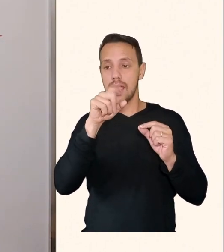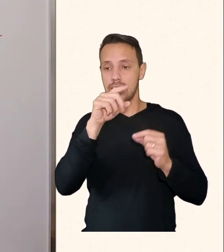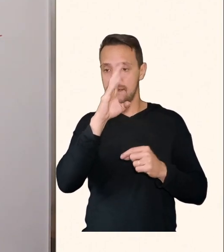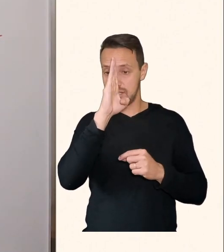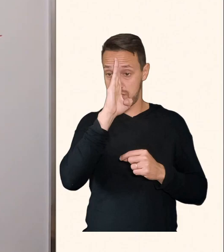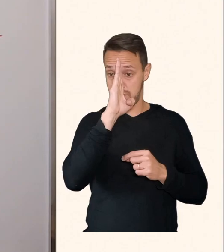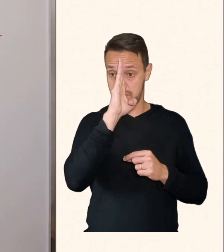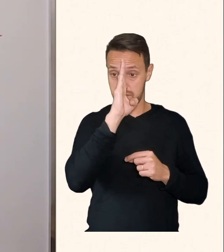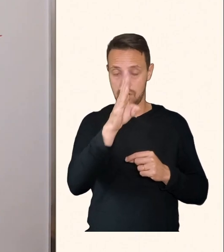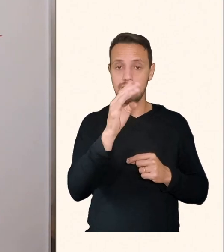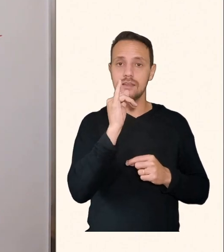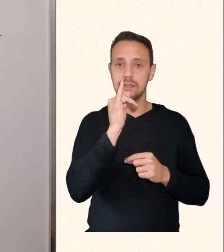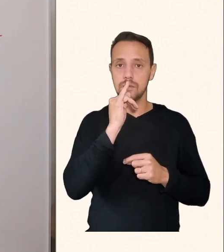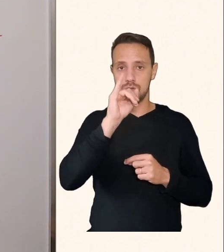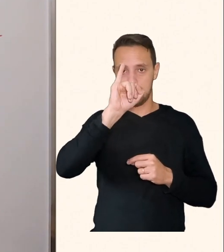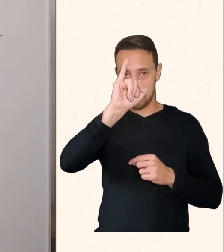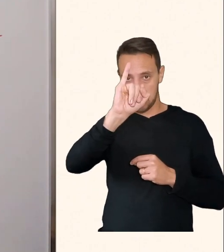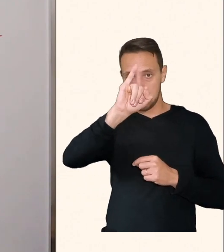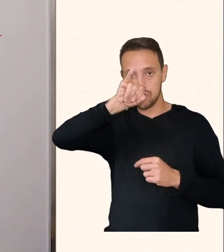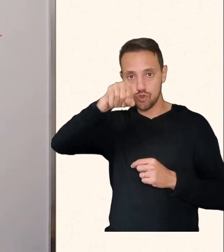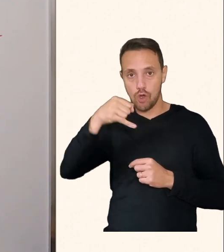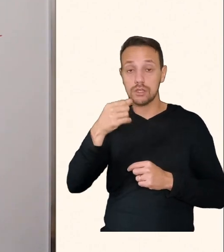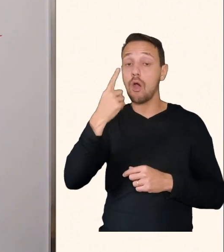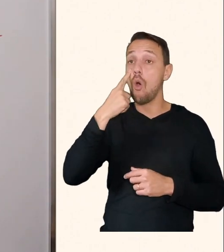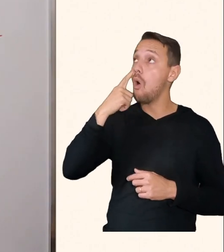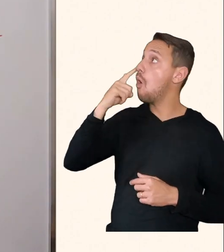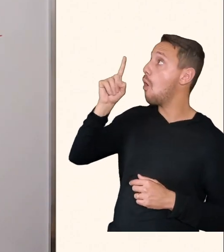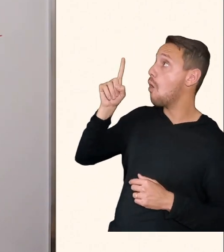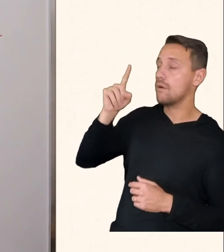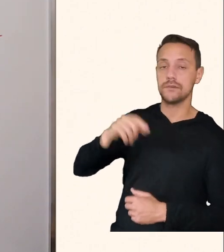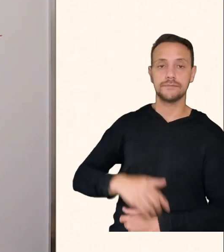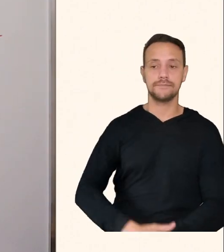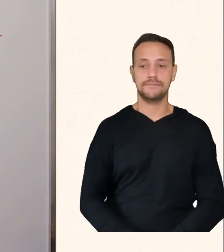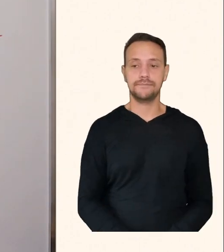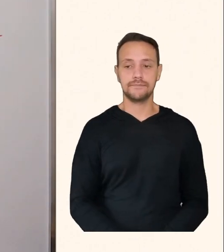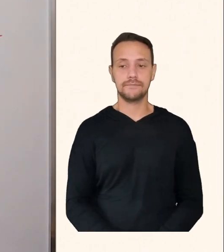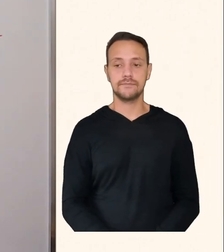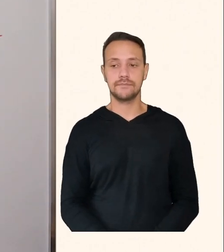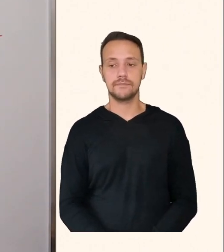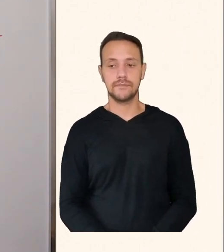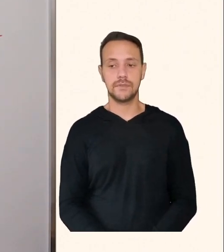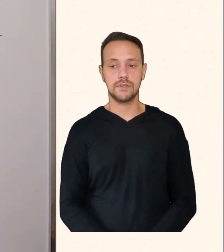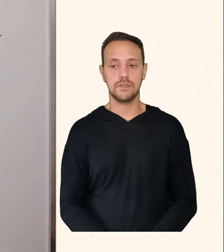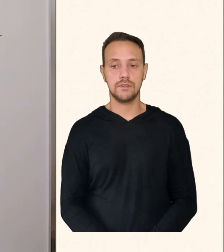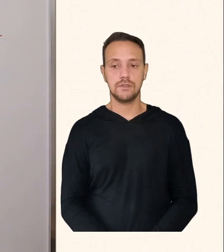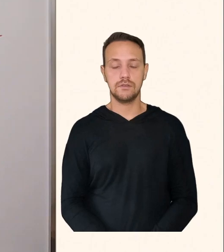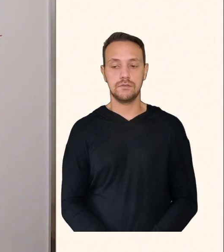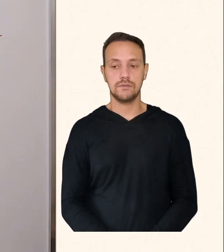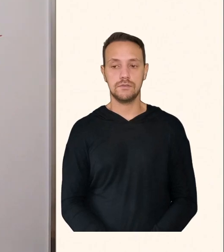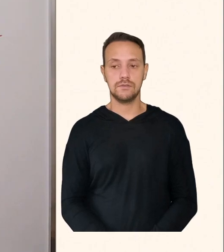Z, certo? Tem que estar aqui saindo, então, direção Z.